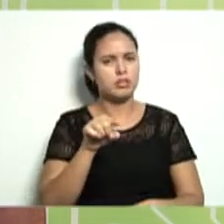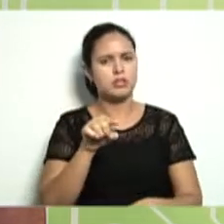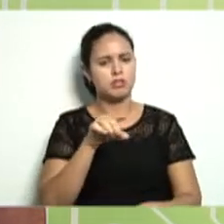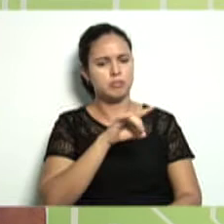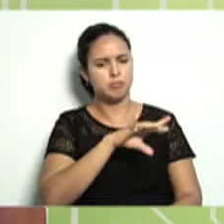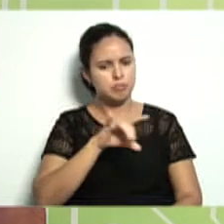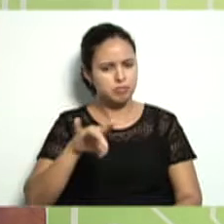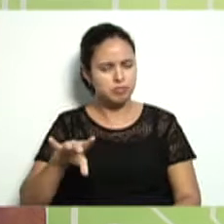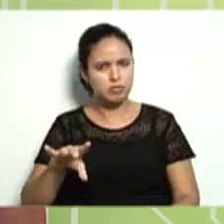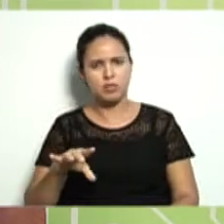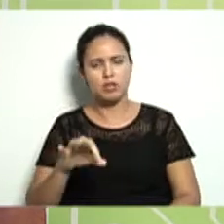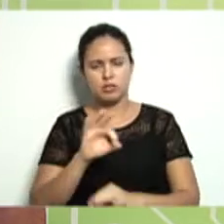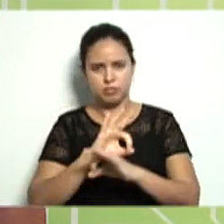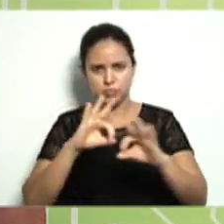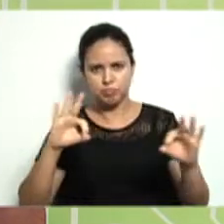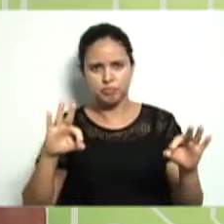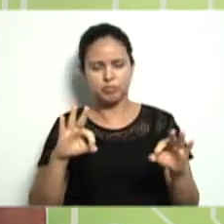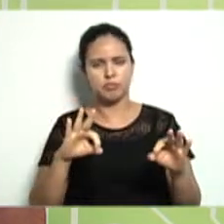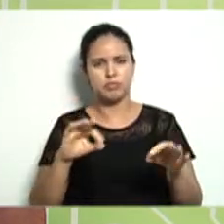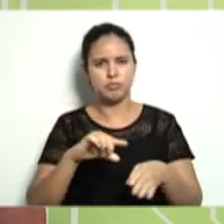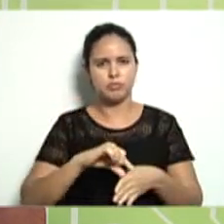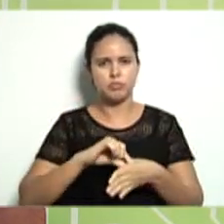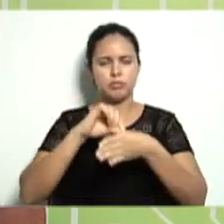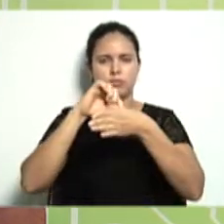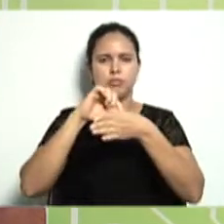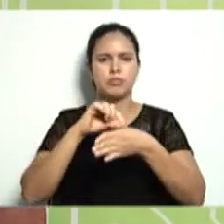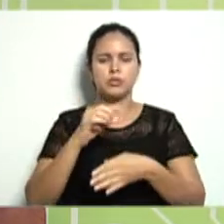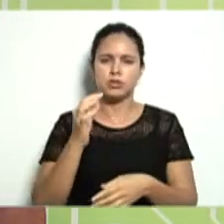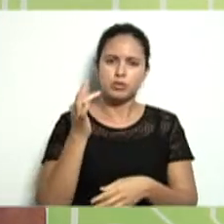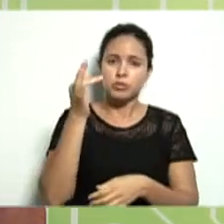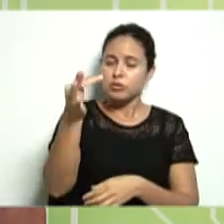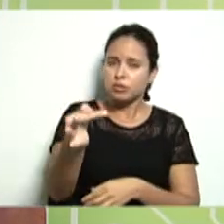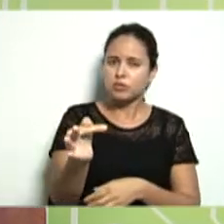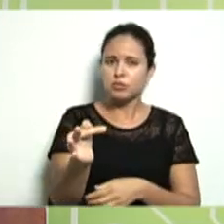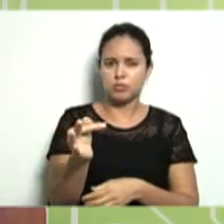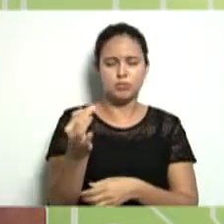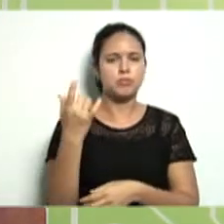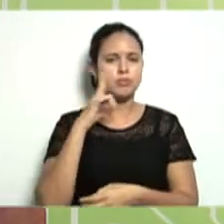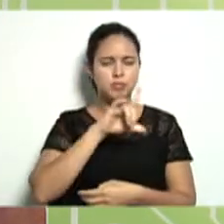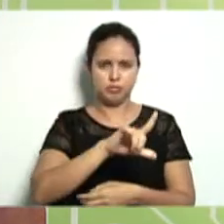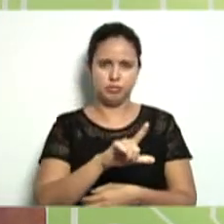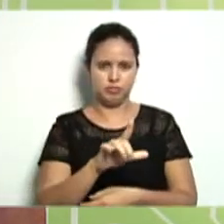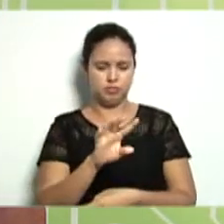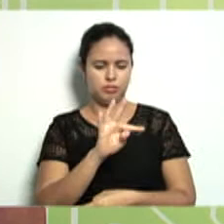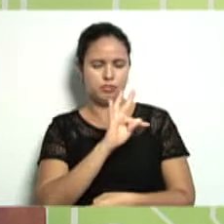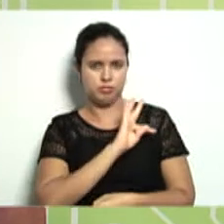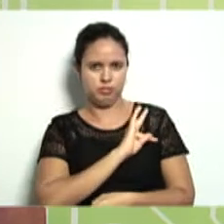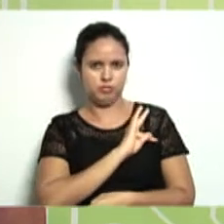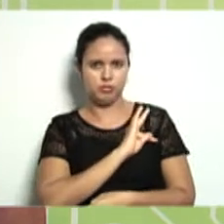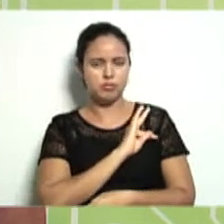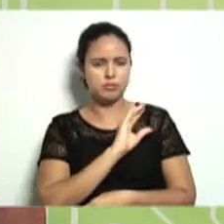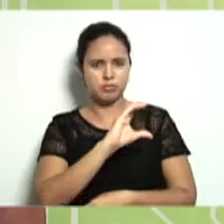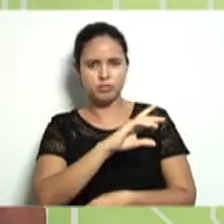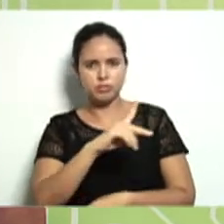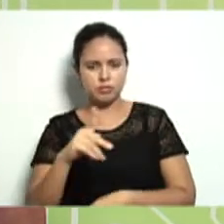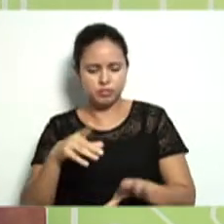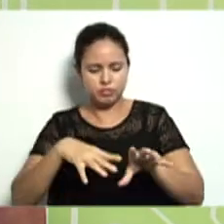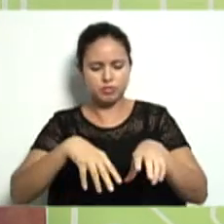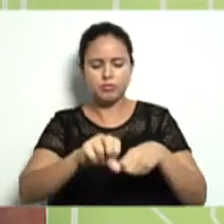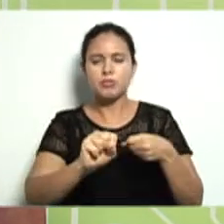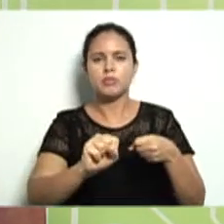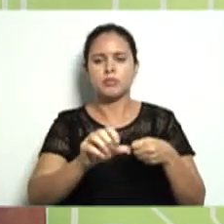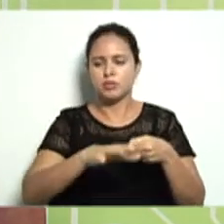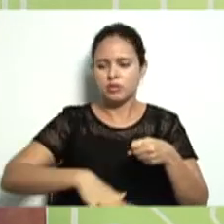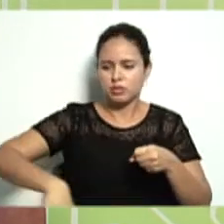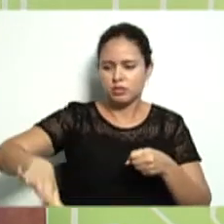são excelentes líderes e vão se tornar excelentes técnicos em cooperativismo. O mercado